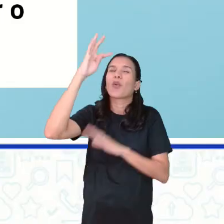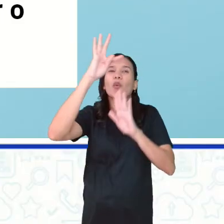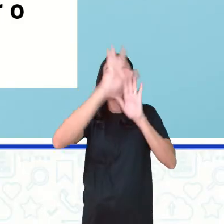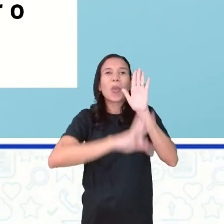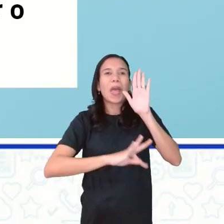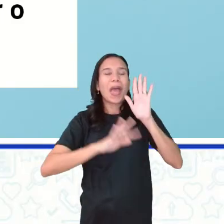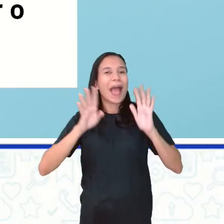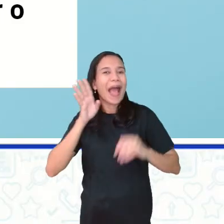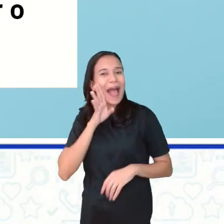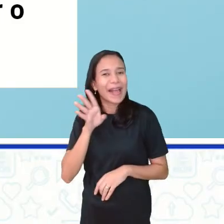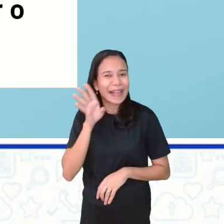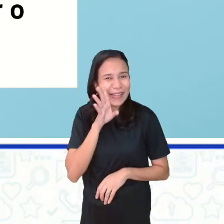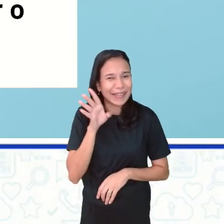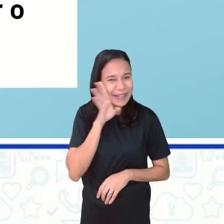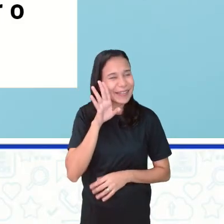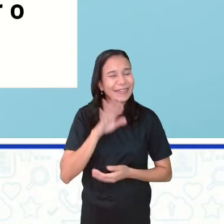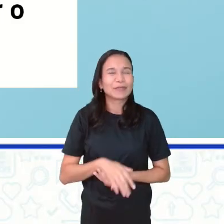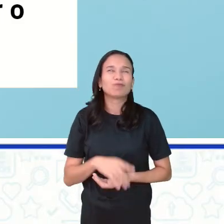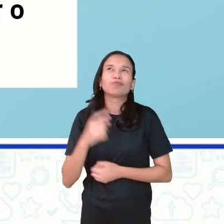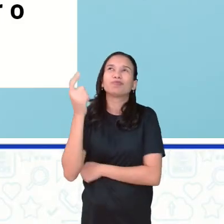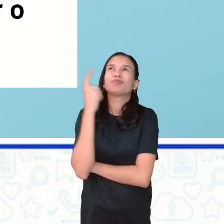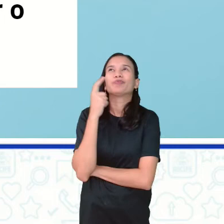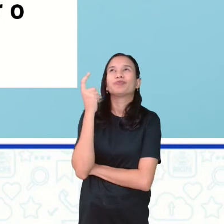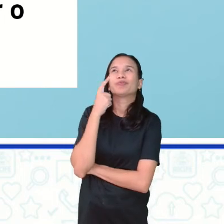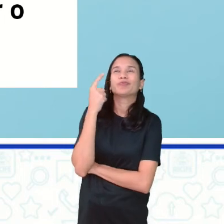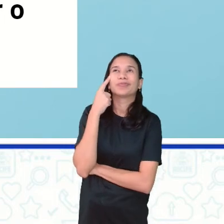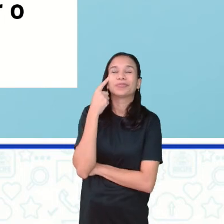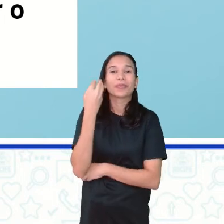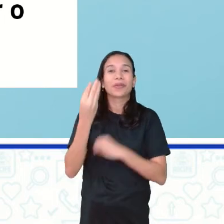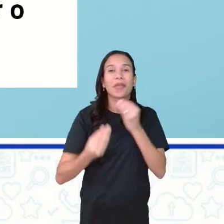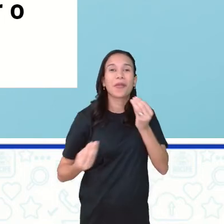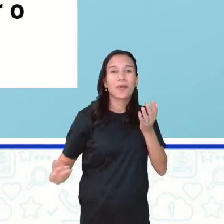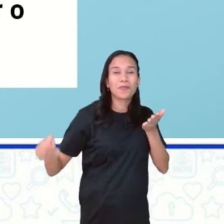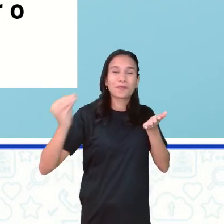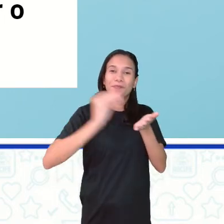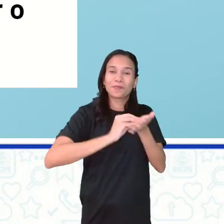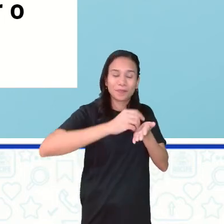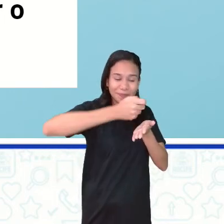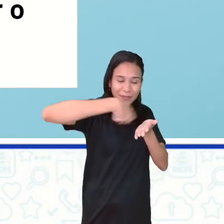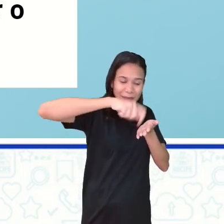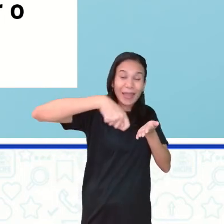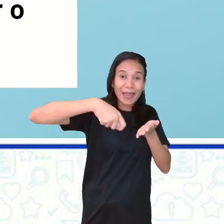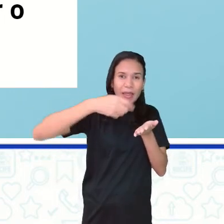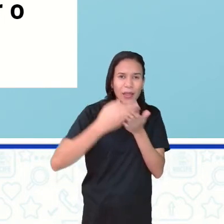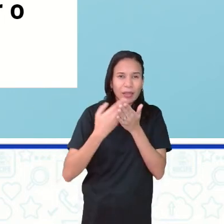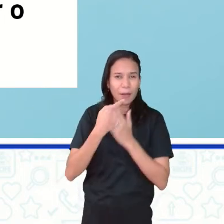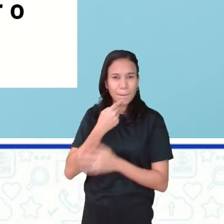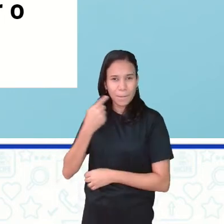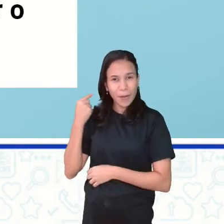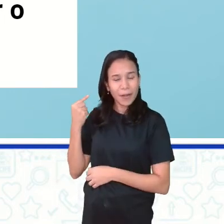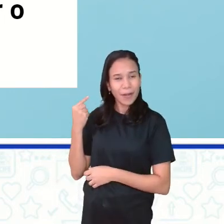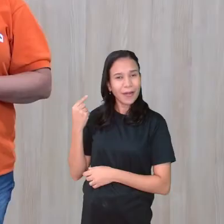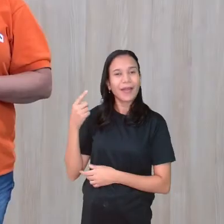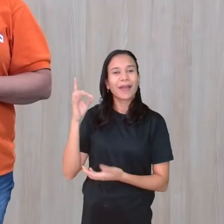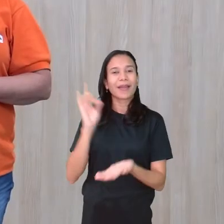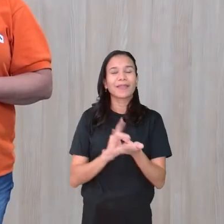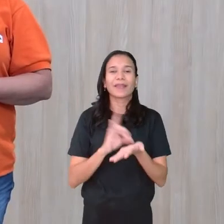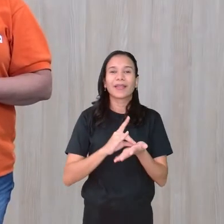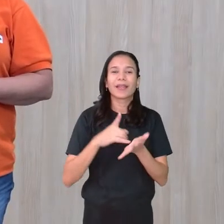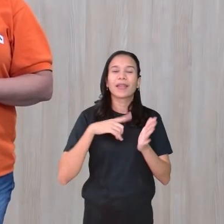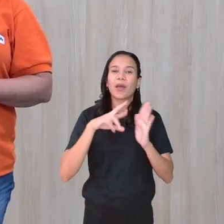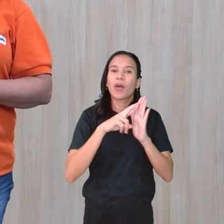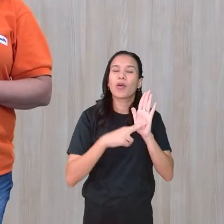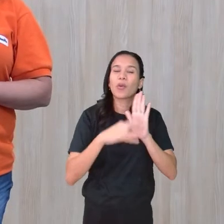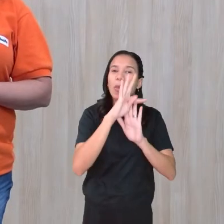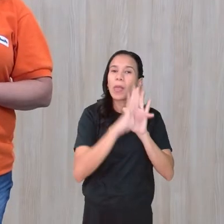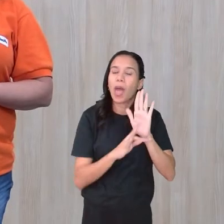bem legal e vocês começassem a produzir. Na aula anterior, não é? Esse registro de